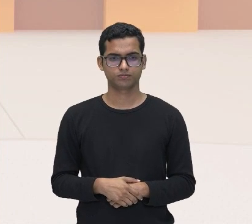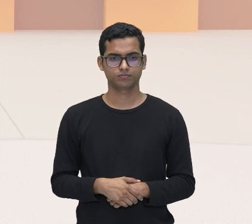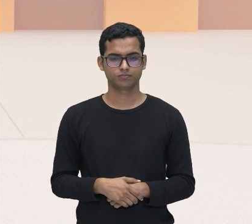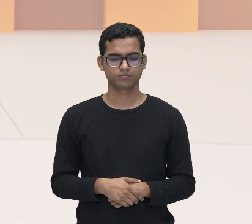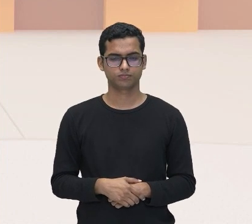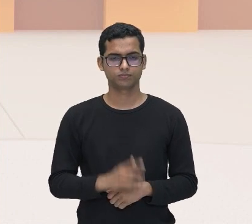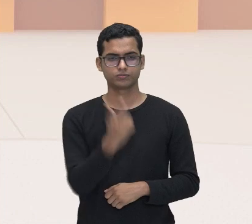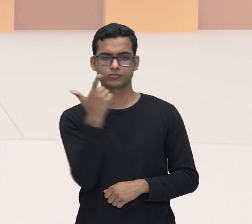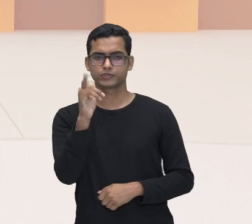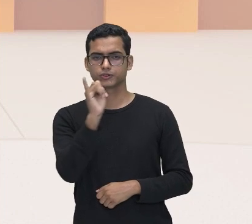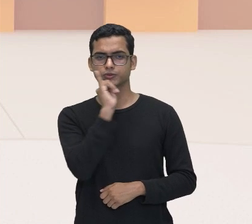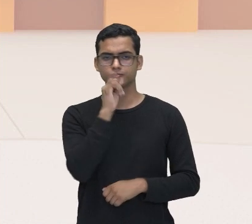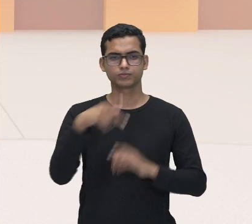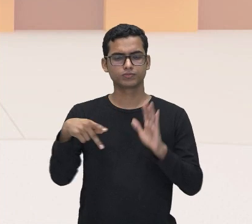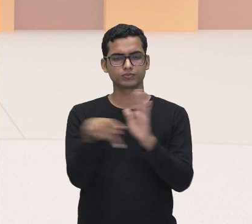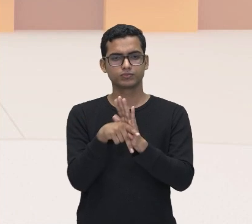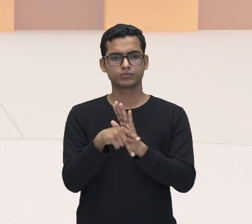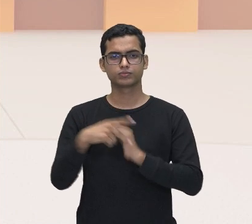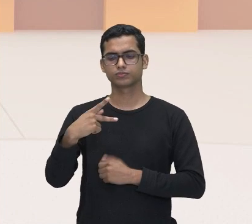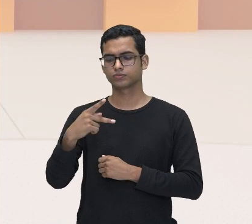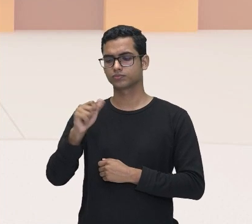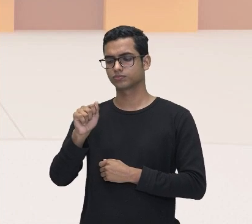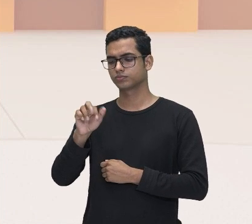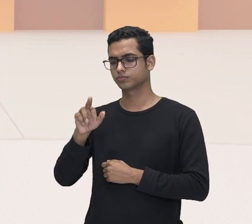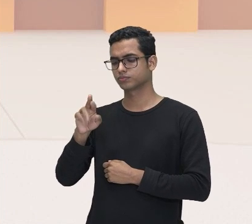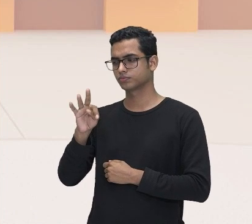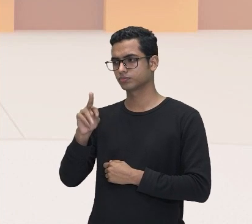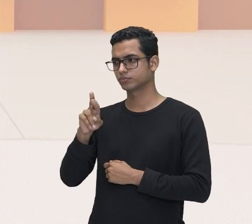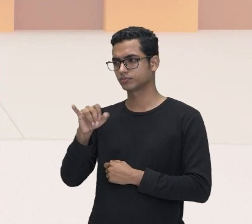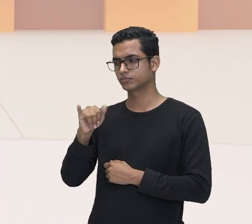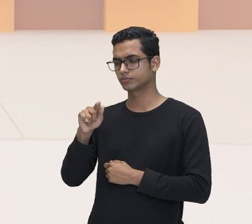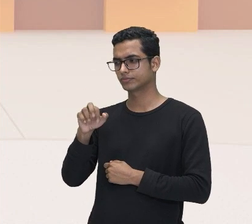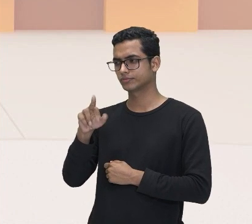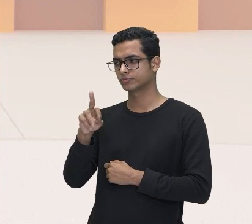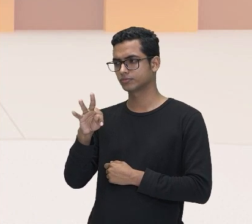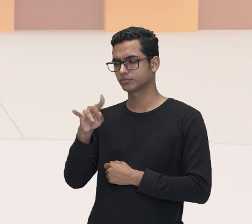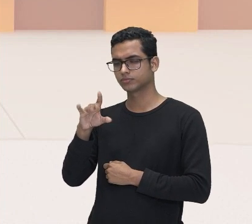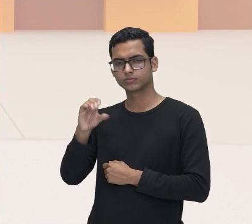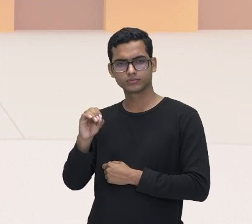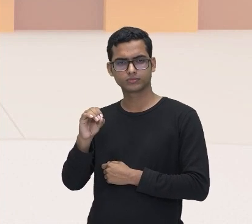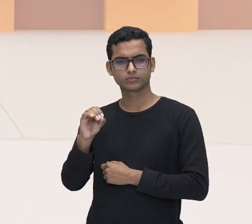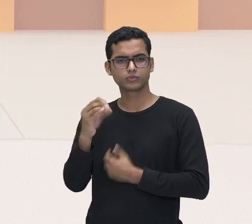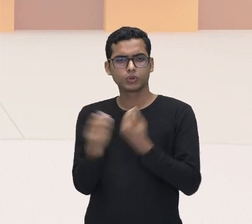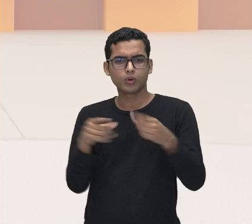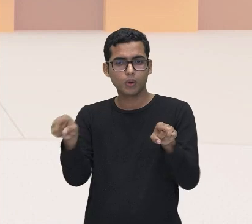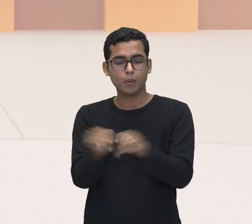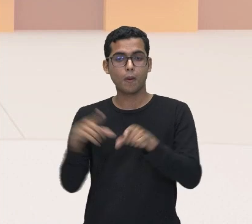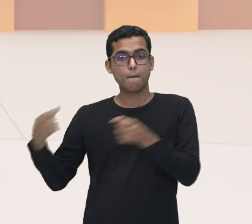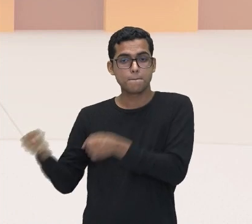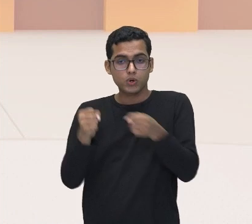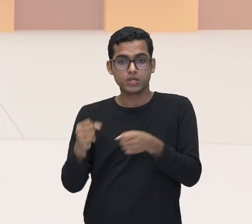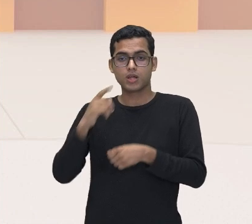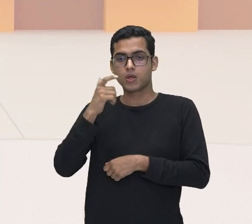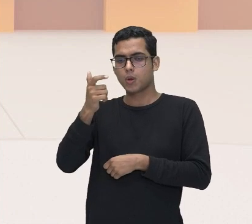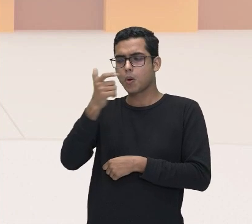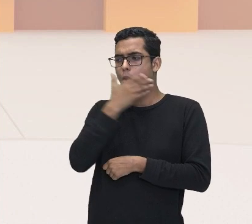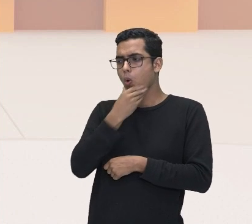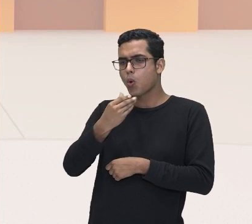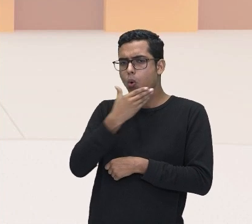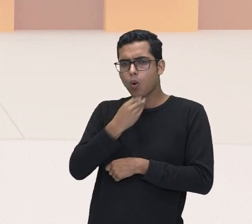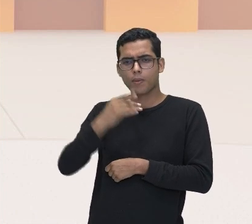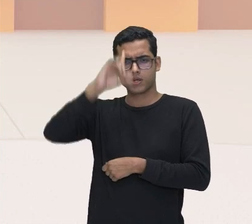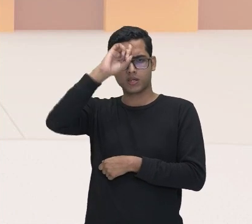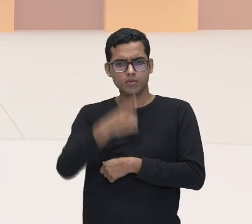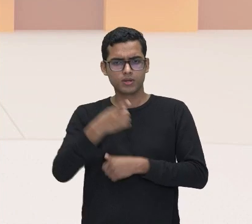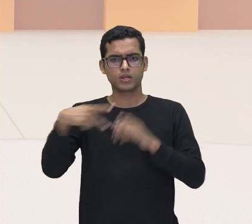Outro exemplo, patriarcalismo, né, o poder do pai, né, sobre a família, né,